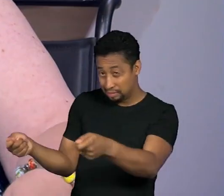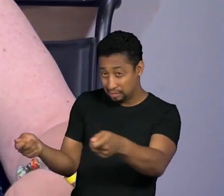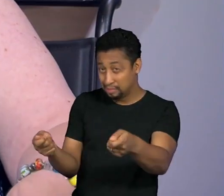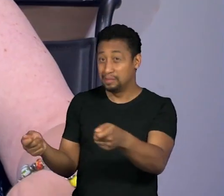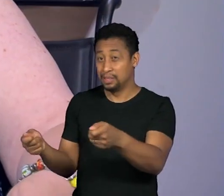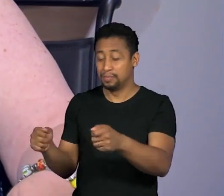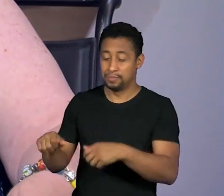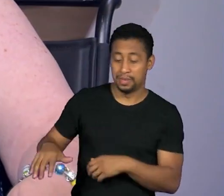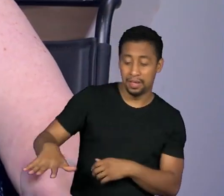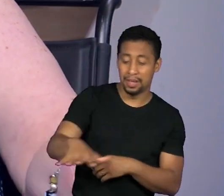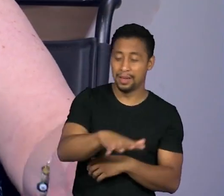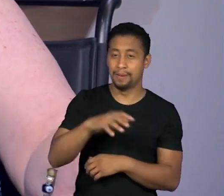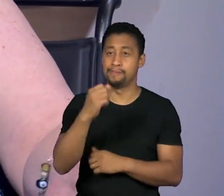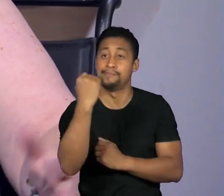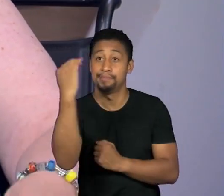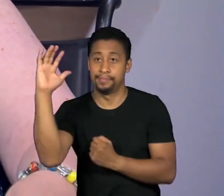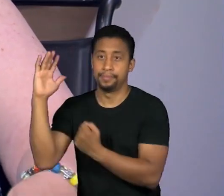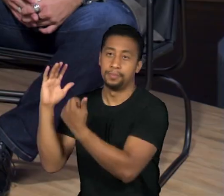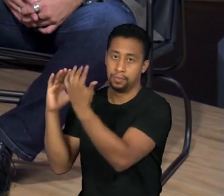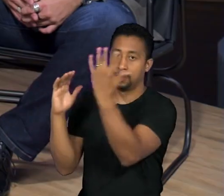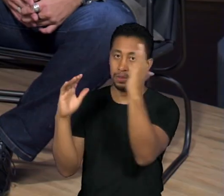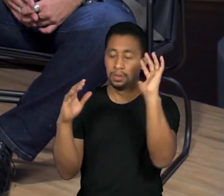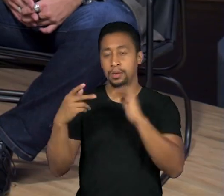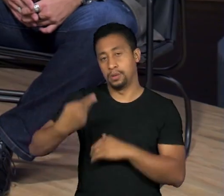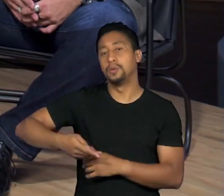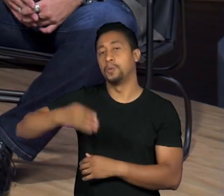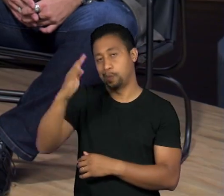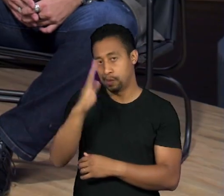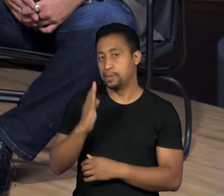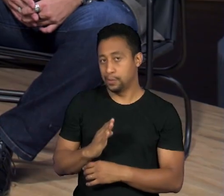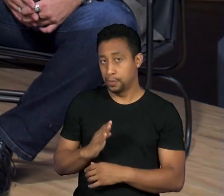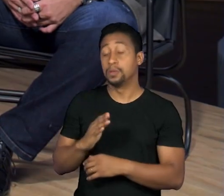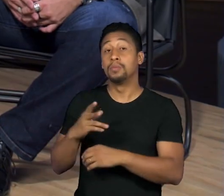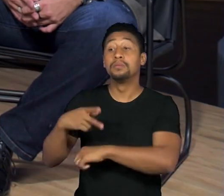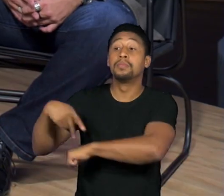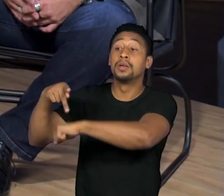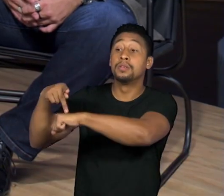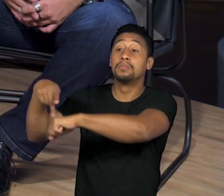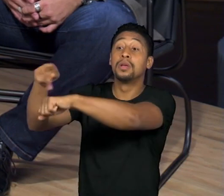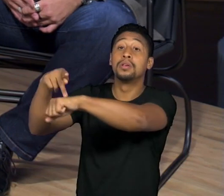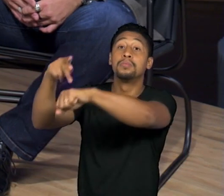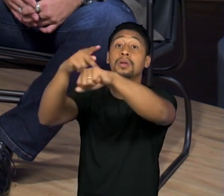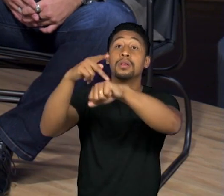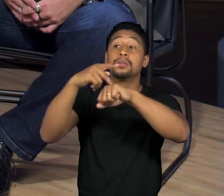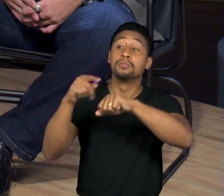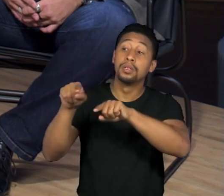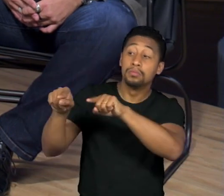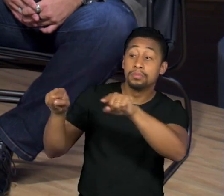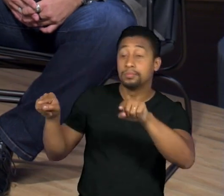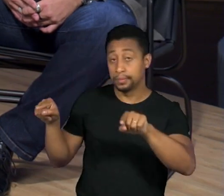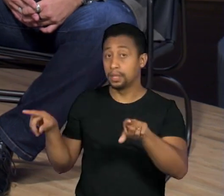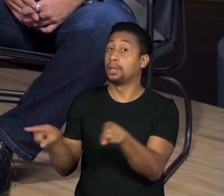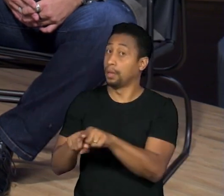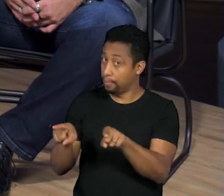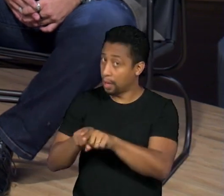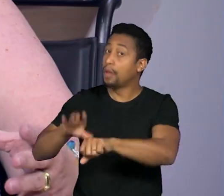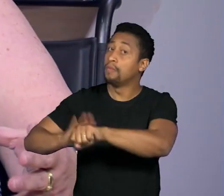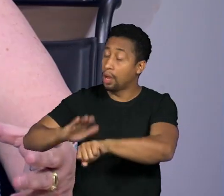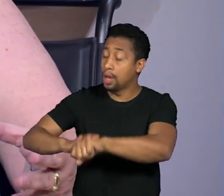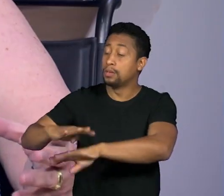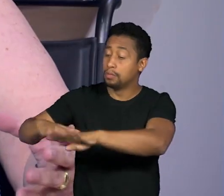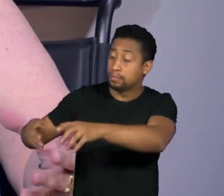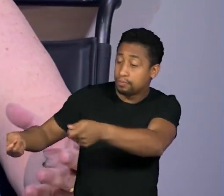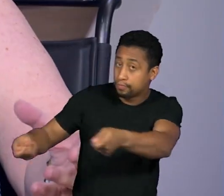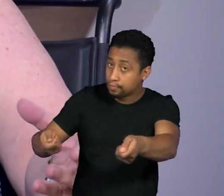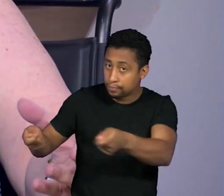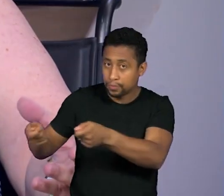florestada o Brasil, né, da América do Sul, mas outros países compartilham conosco. Outros grandes centros, como as